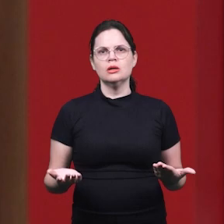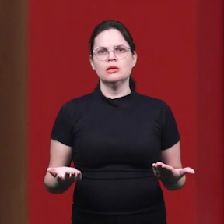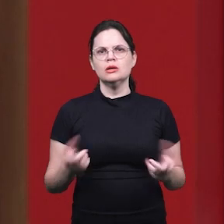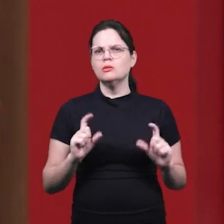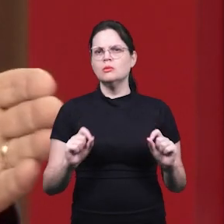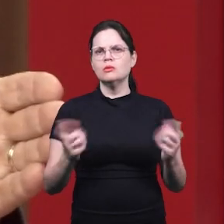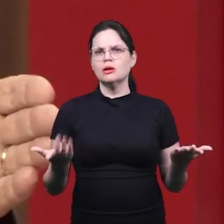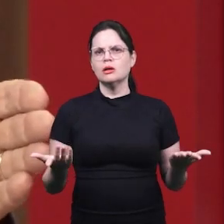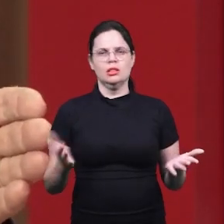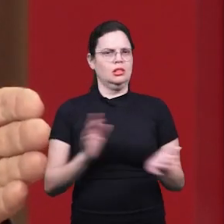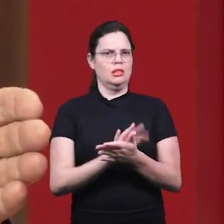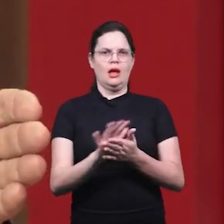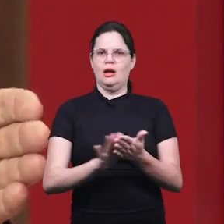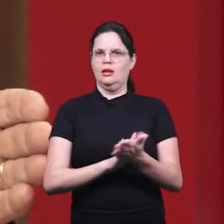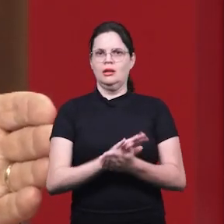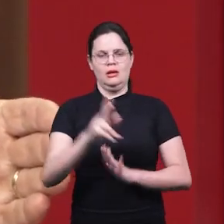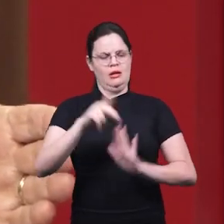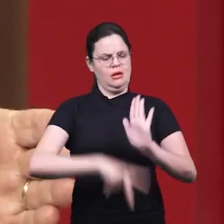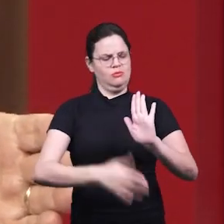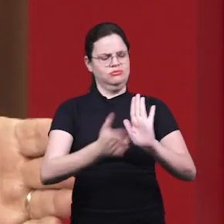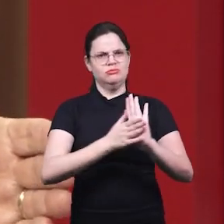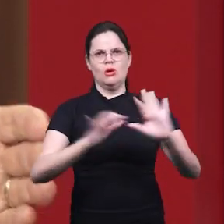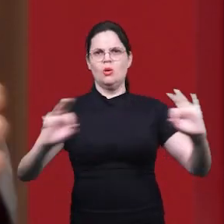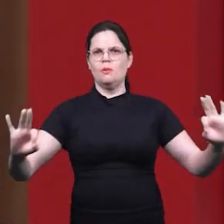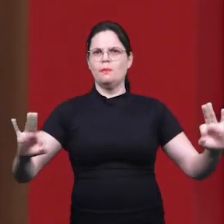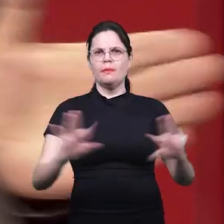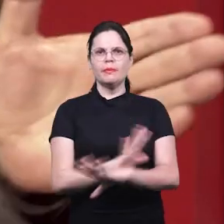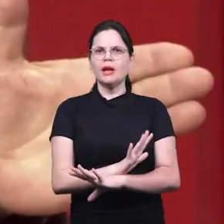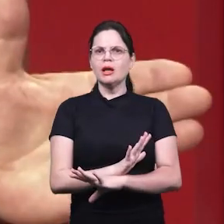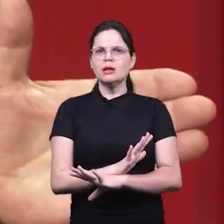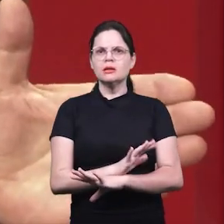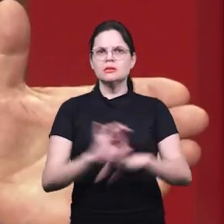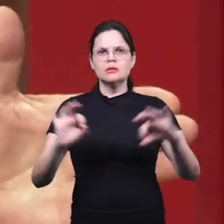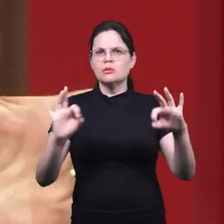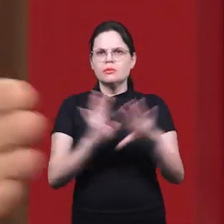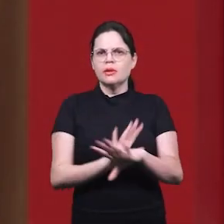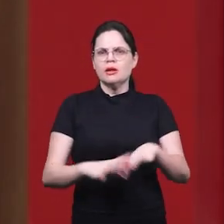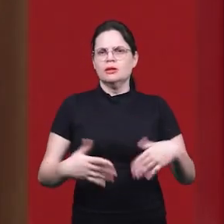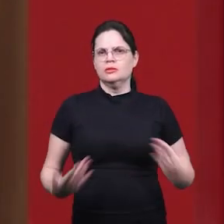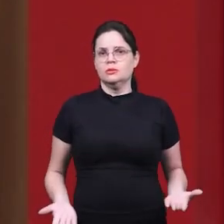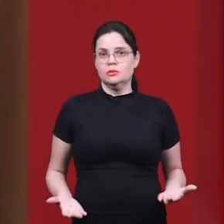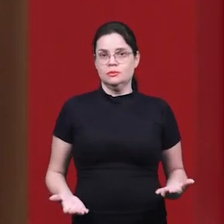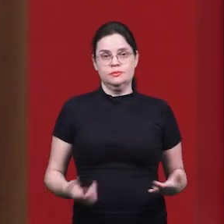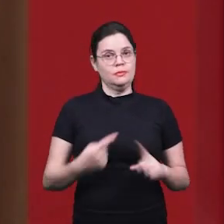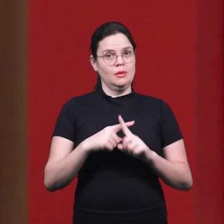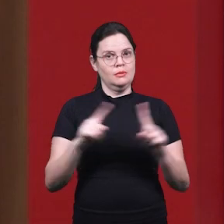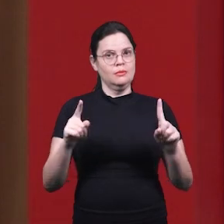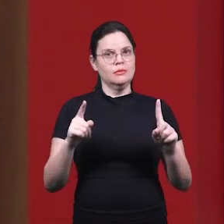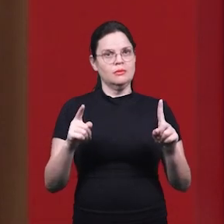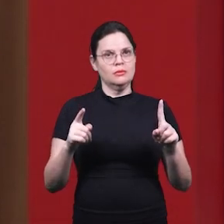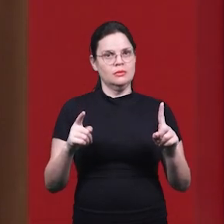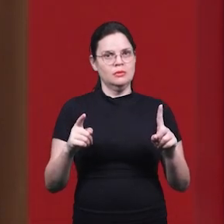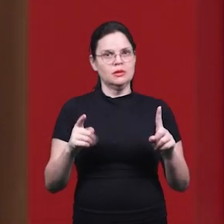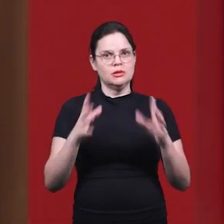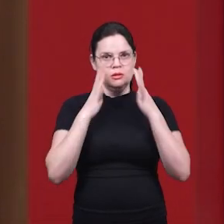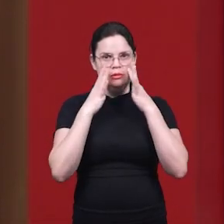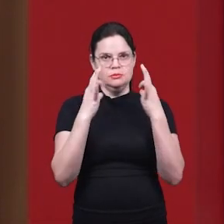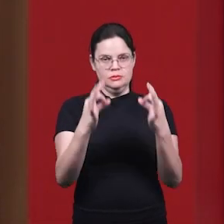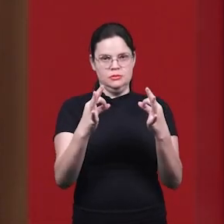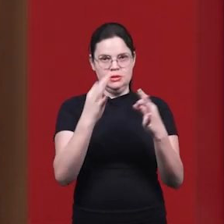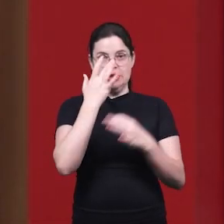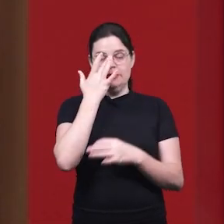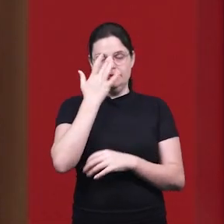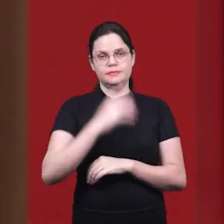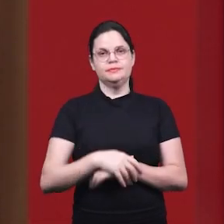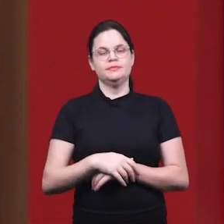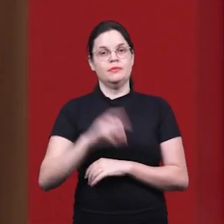semanas? Nada. É um plano completo. Completo e cabal. Agora, observe, eu vou repetir isso à frente.